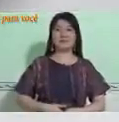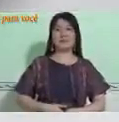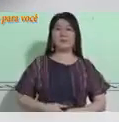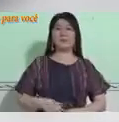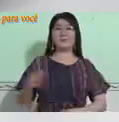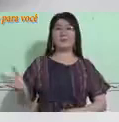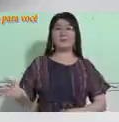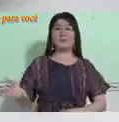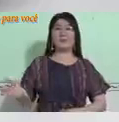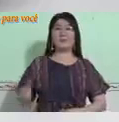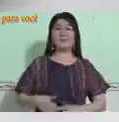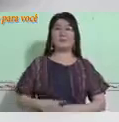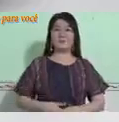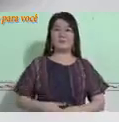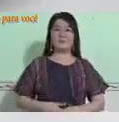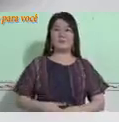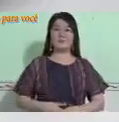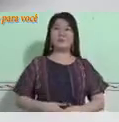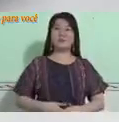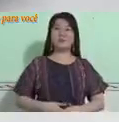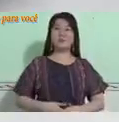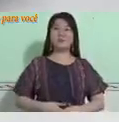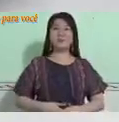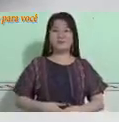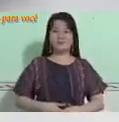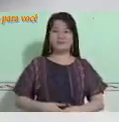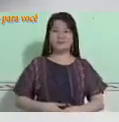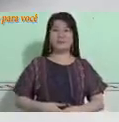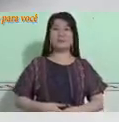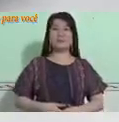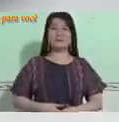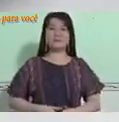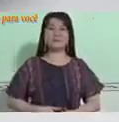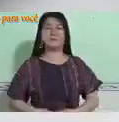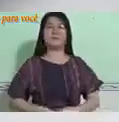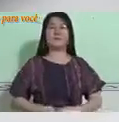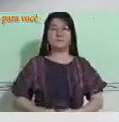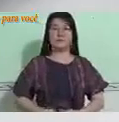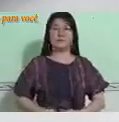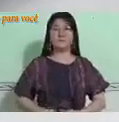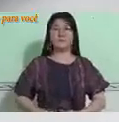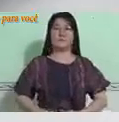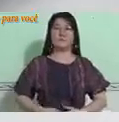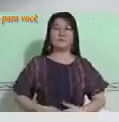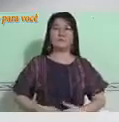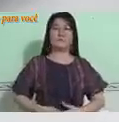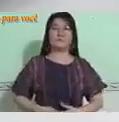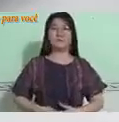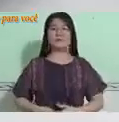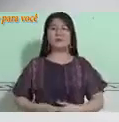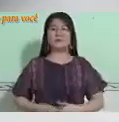Este método pode ser indicado por pneumologista ou clínico geral, é realizado por fisioterapeuta ou enfermeiro